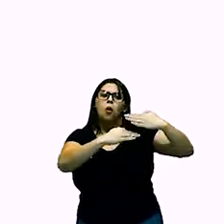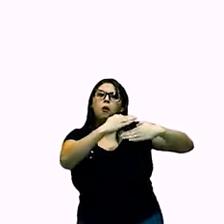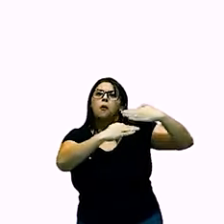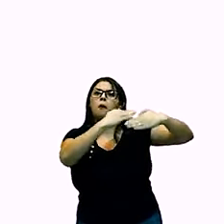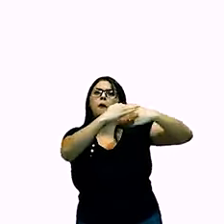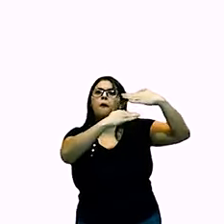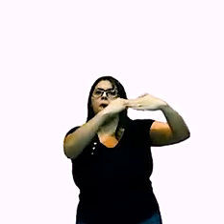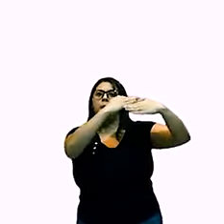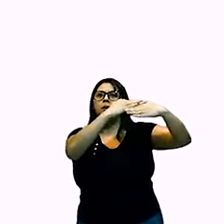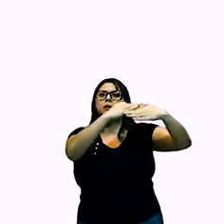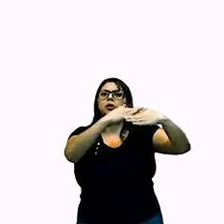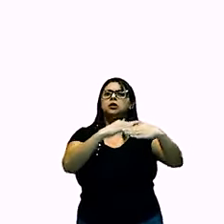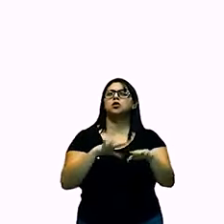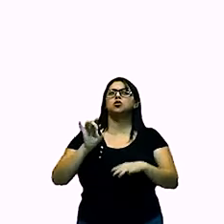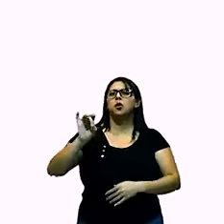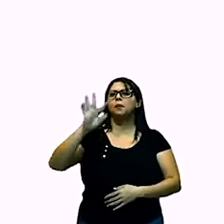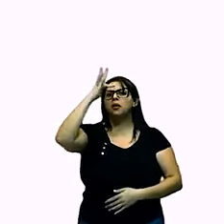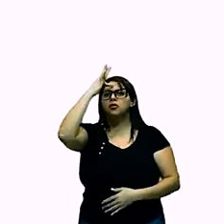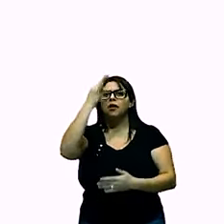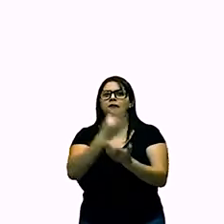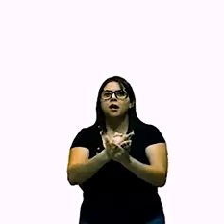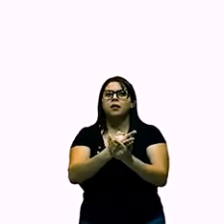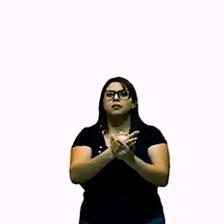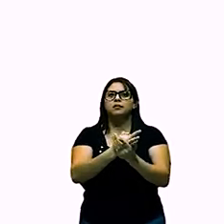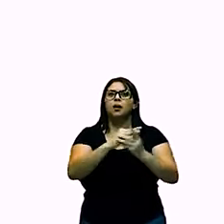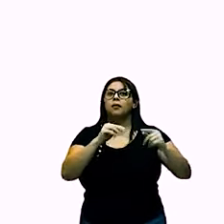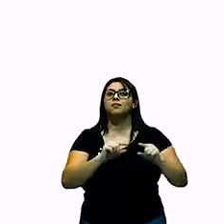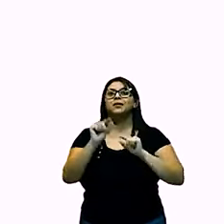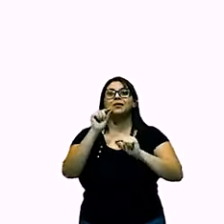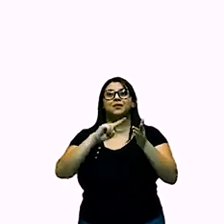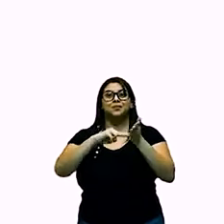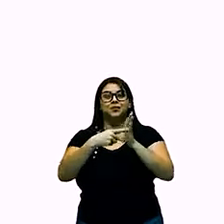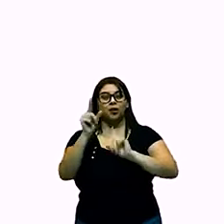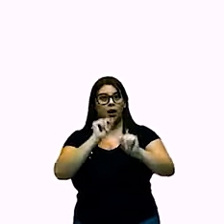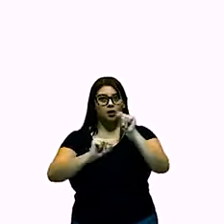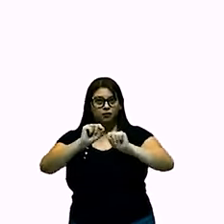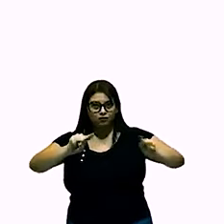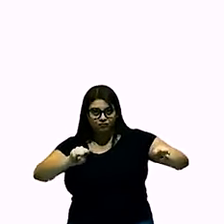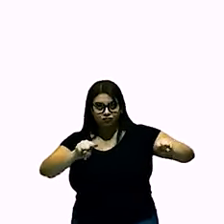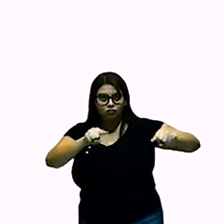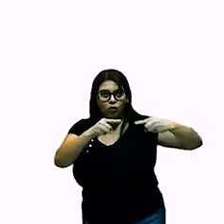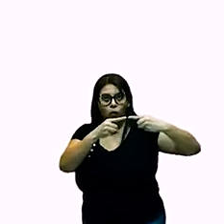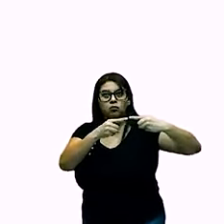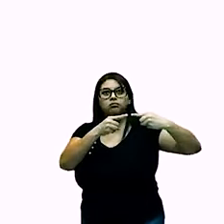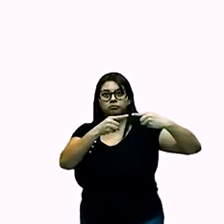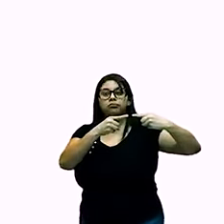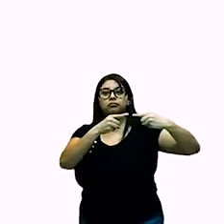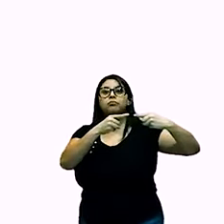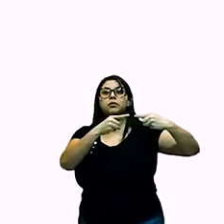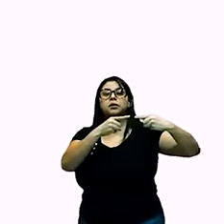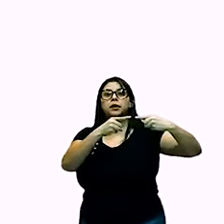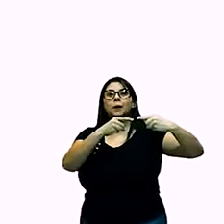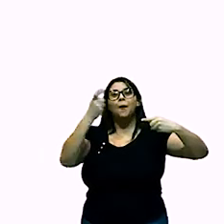solas e somente a fé? Esse ensino era um ensino contrário ao pensamento teológico da Igreja